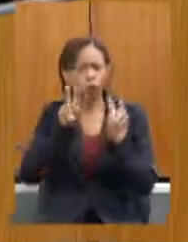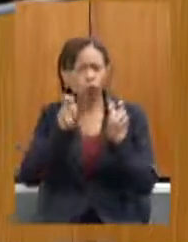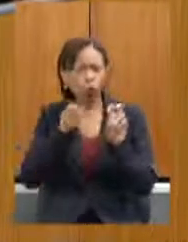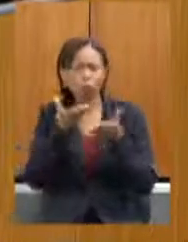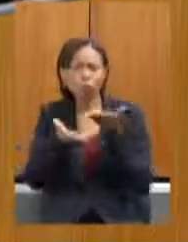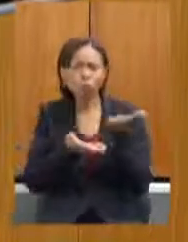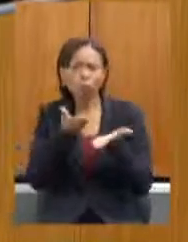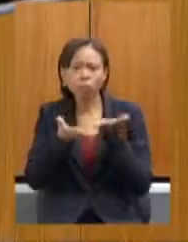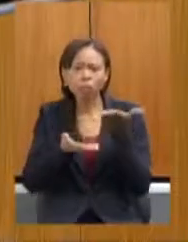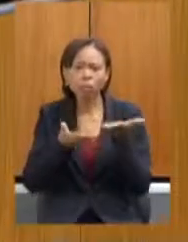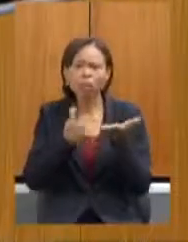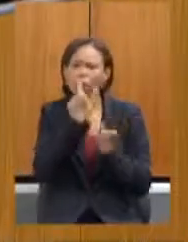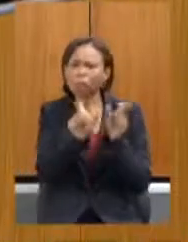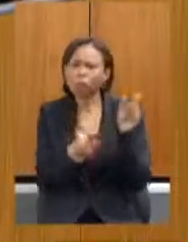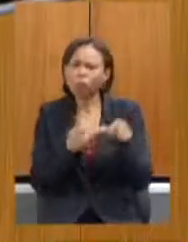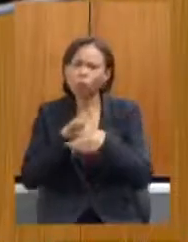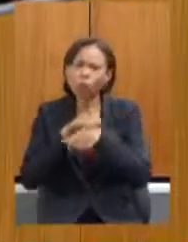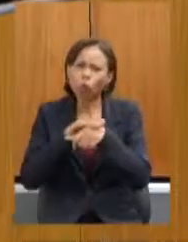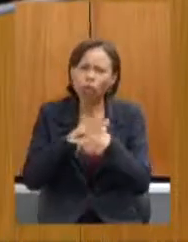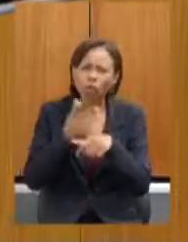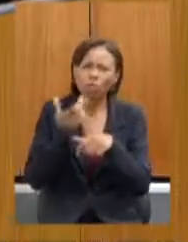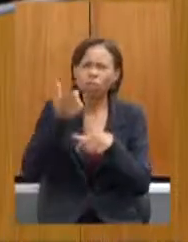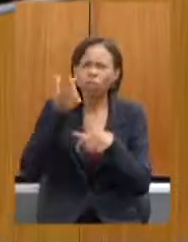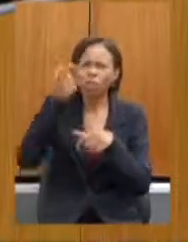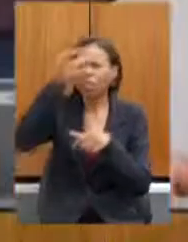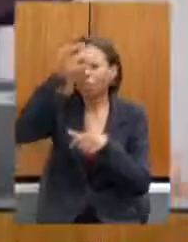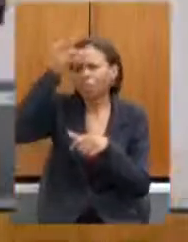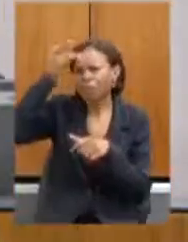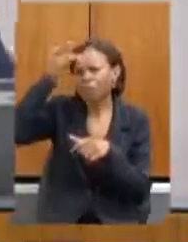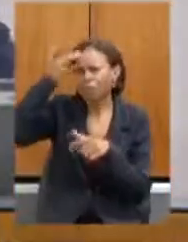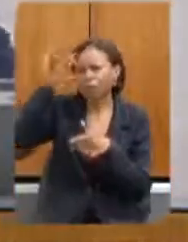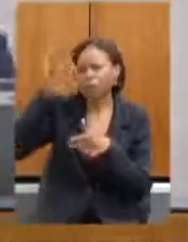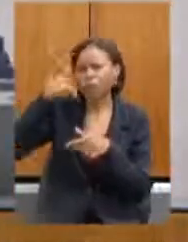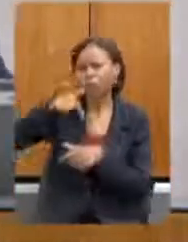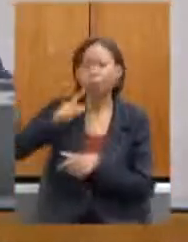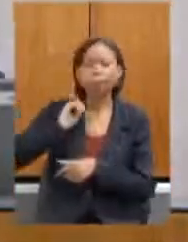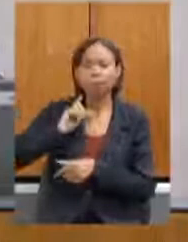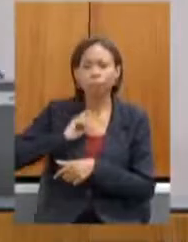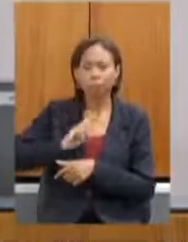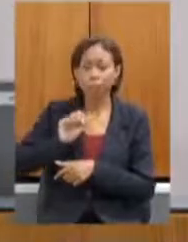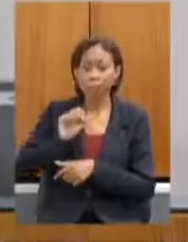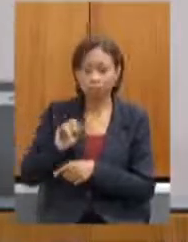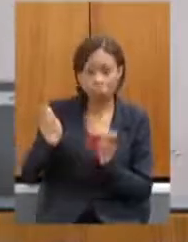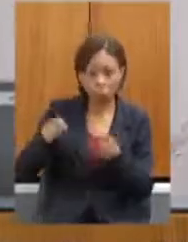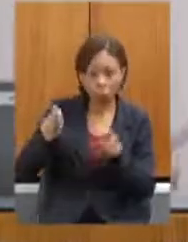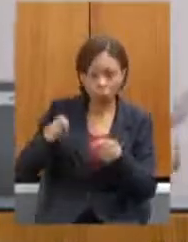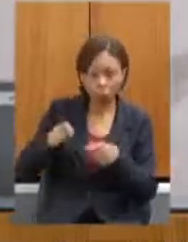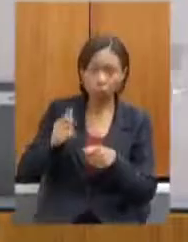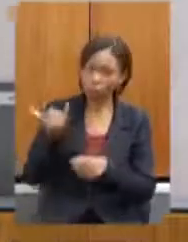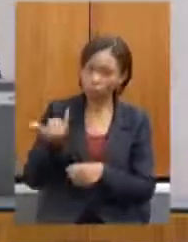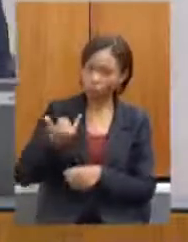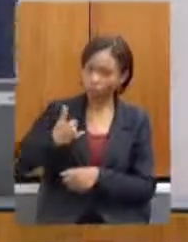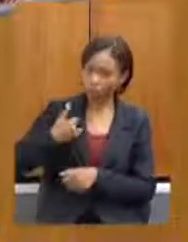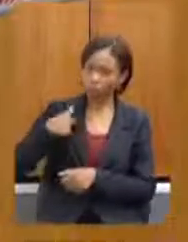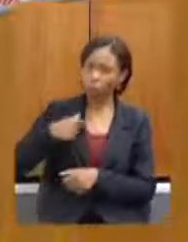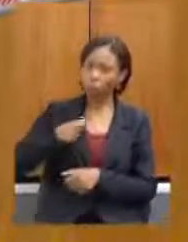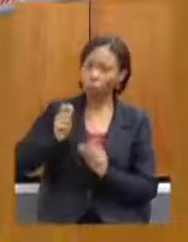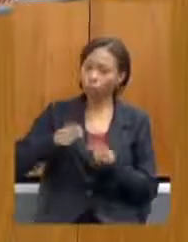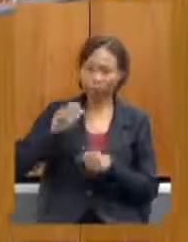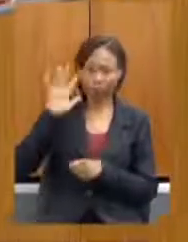atendimento aos pacientes psiquiátricos aqui em Minas Gerais se fosse for possível sua me comunique para que eu possa tomar as devidas providências